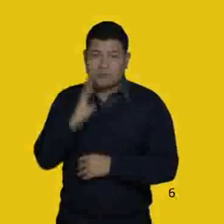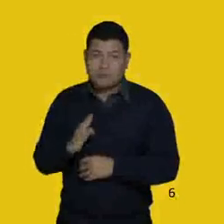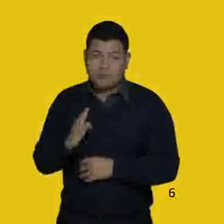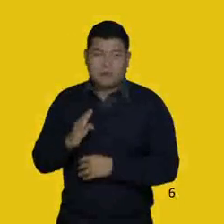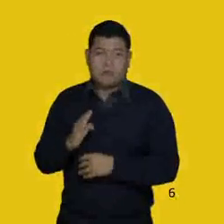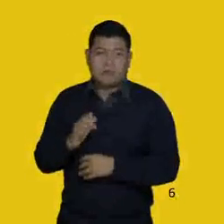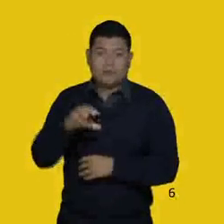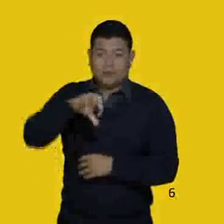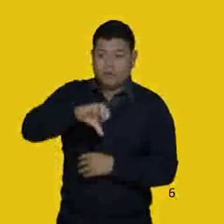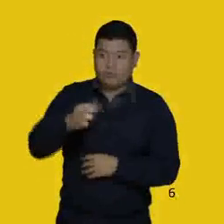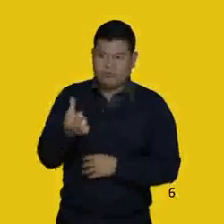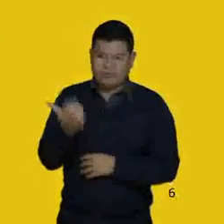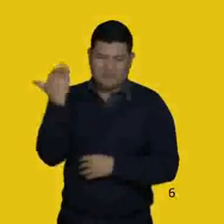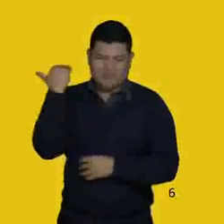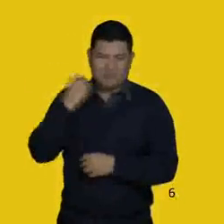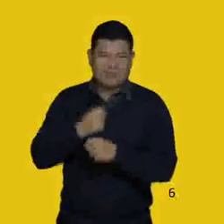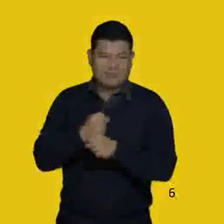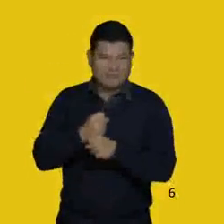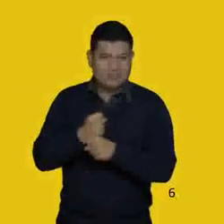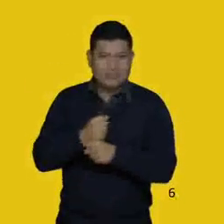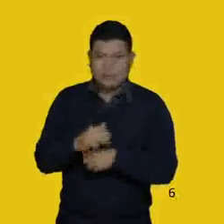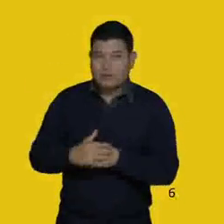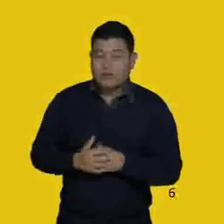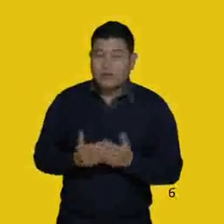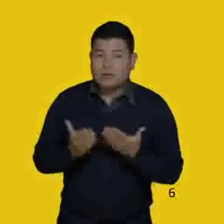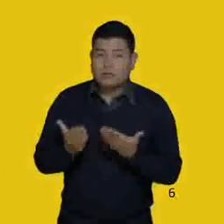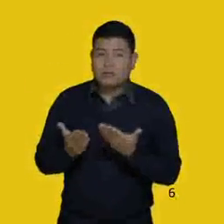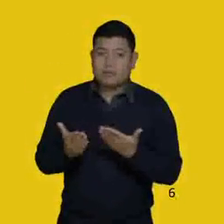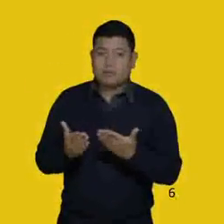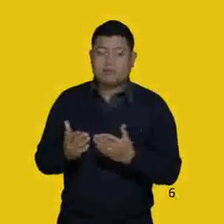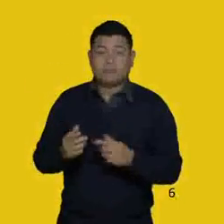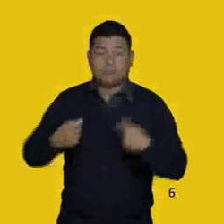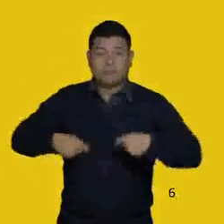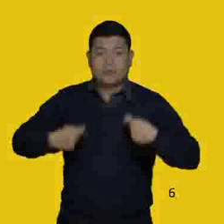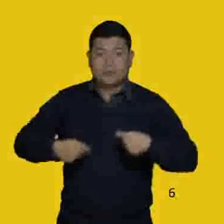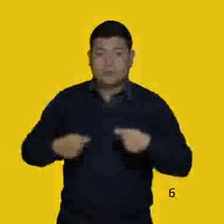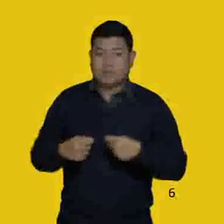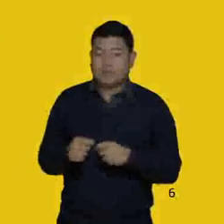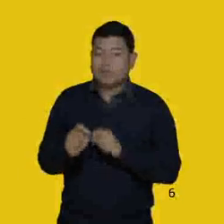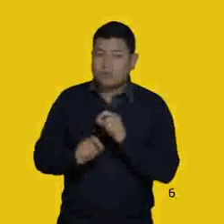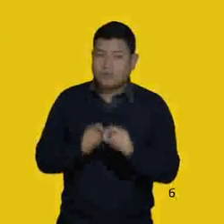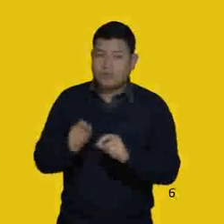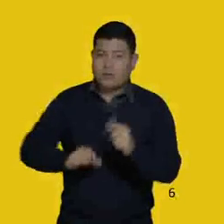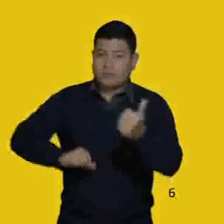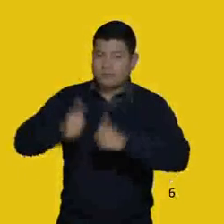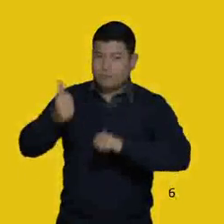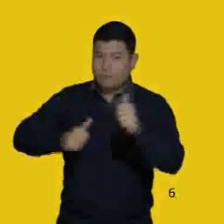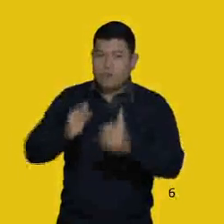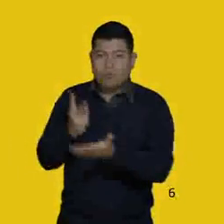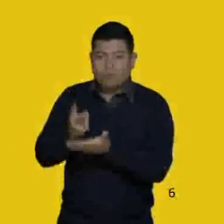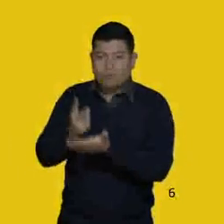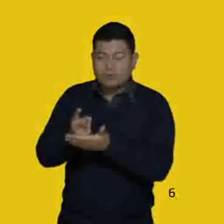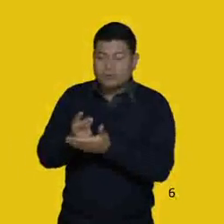avaliação contínua e cumulativa do desempenho com prevalência dos aspectos